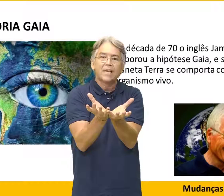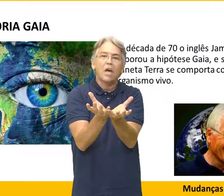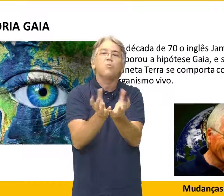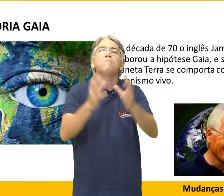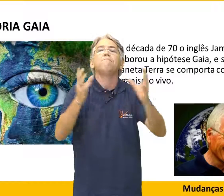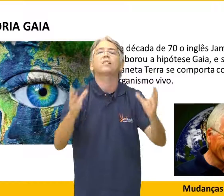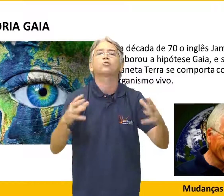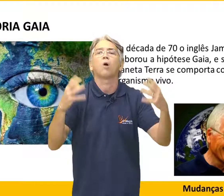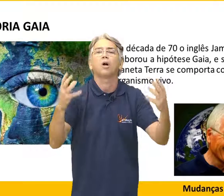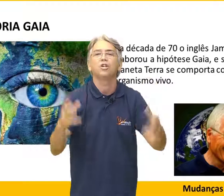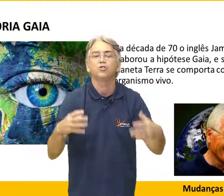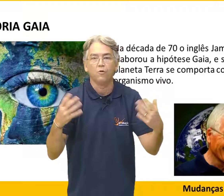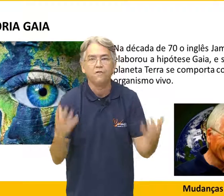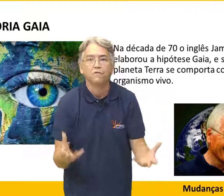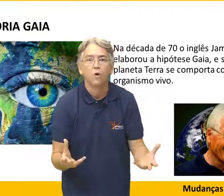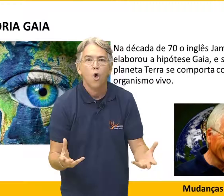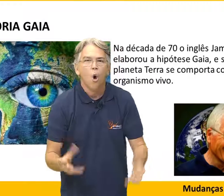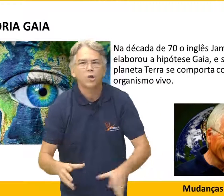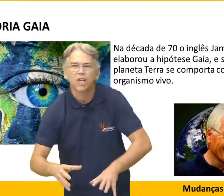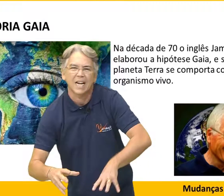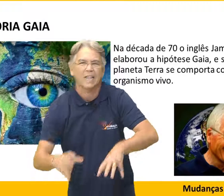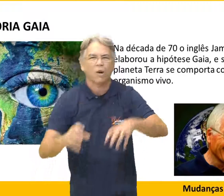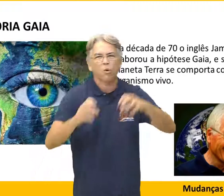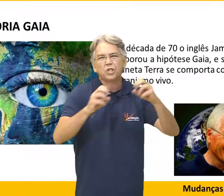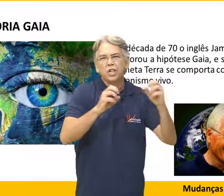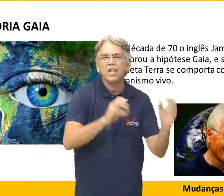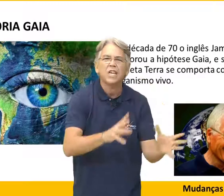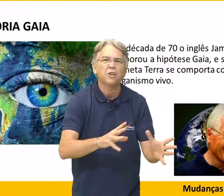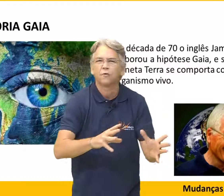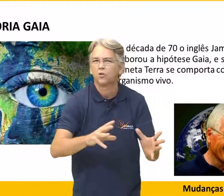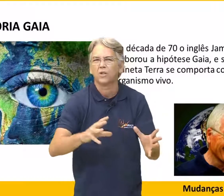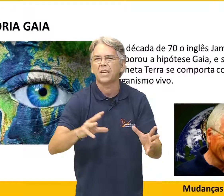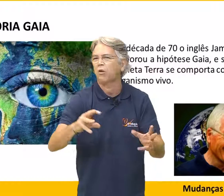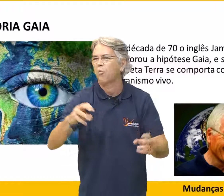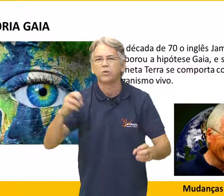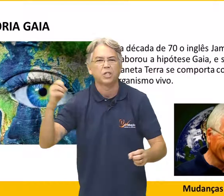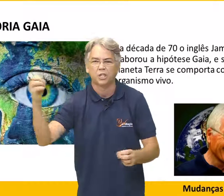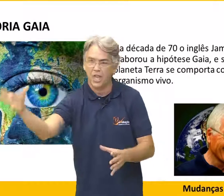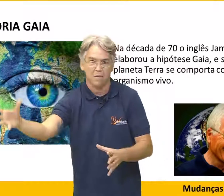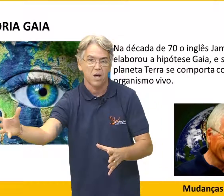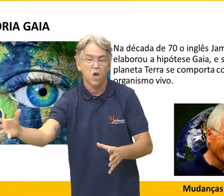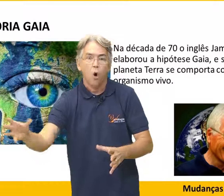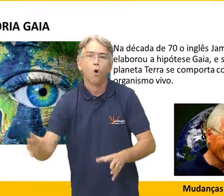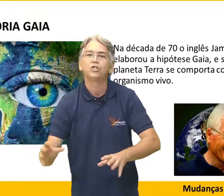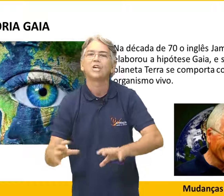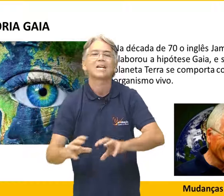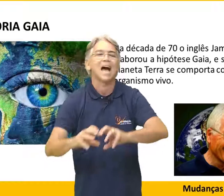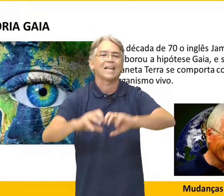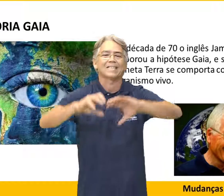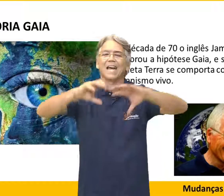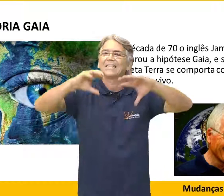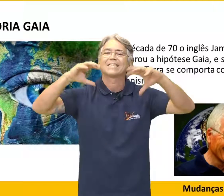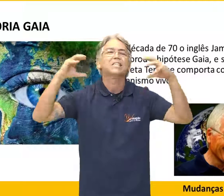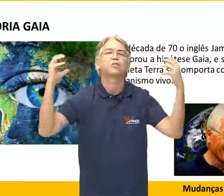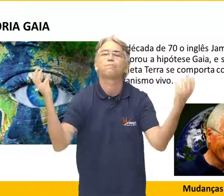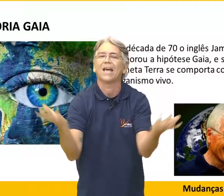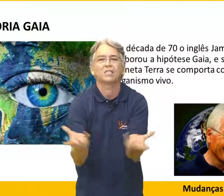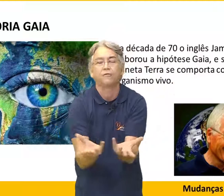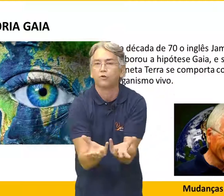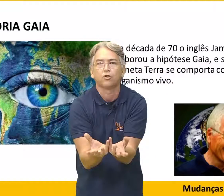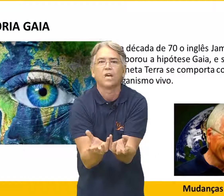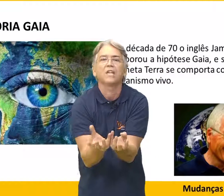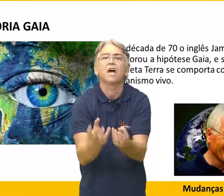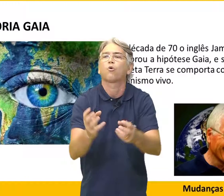planeta seria um imenso organismo vivo, onde cada continente funcionaria como um sistema, onde cada